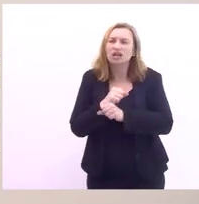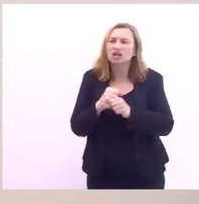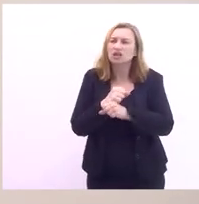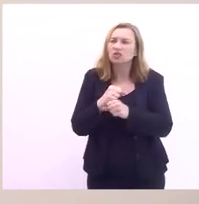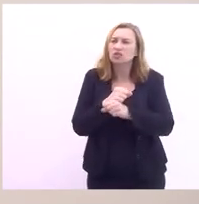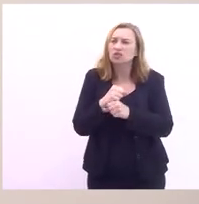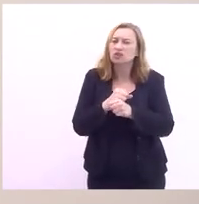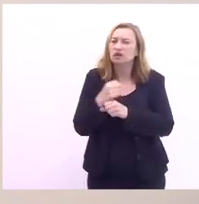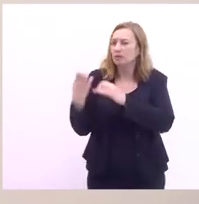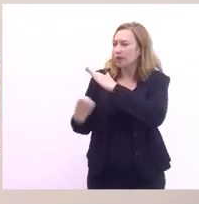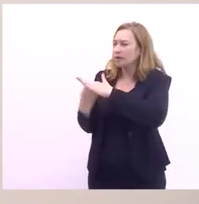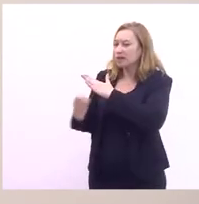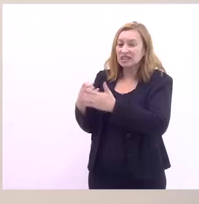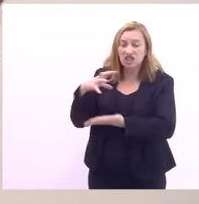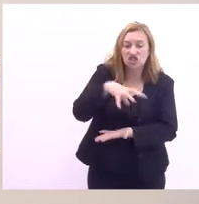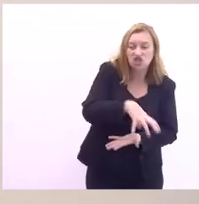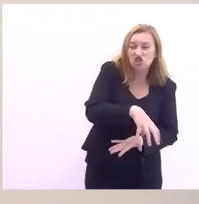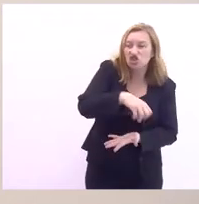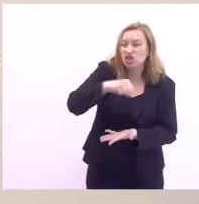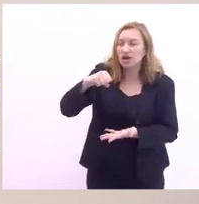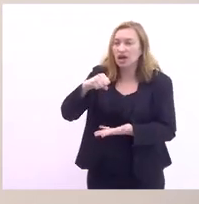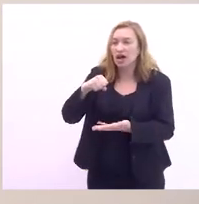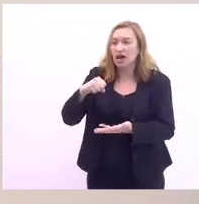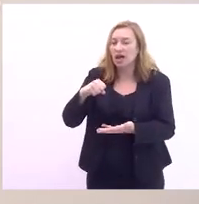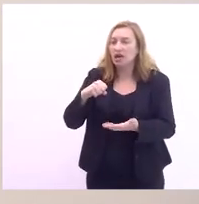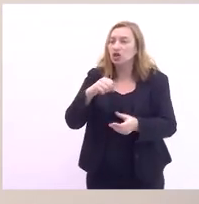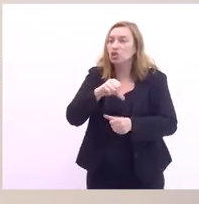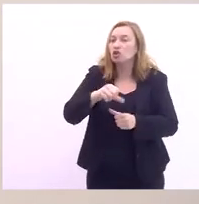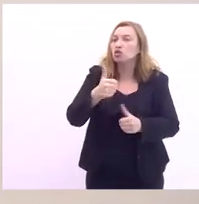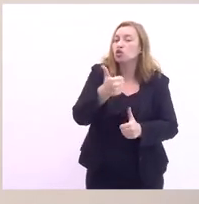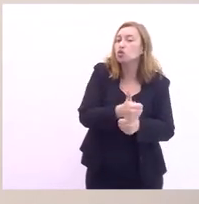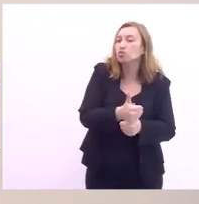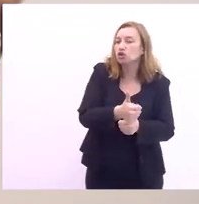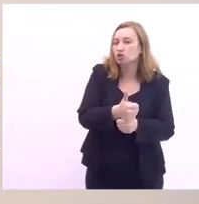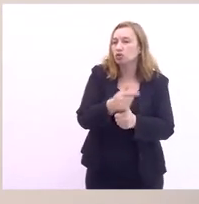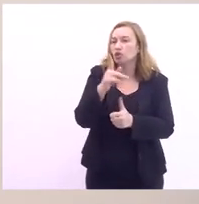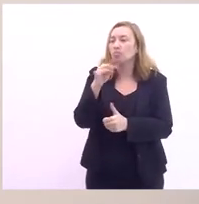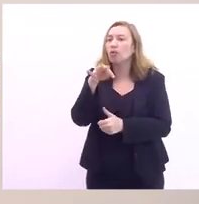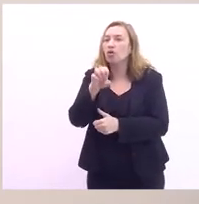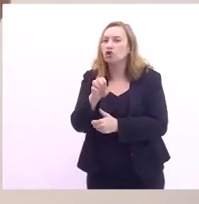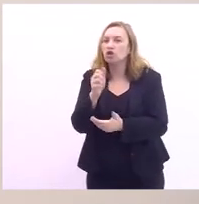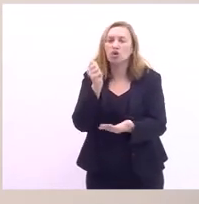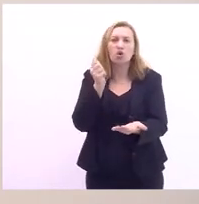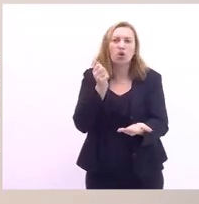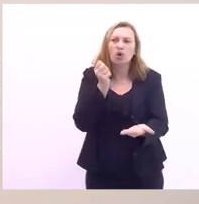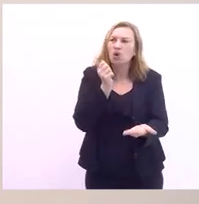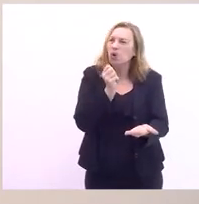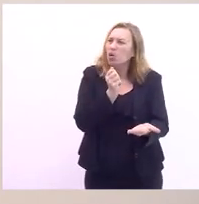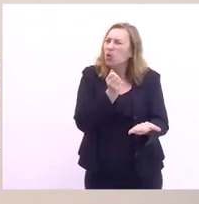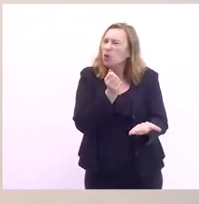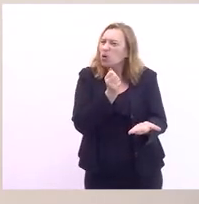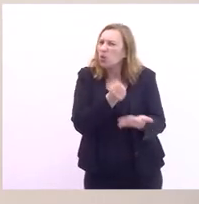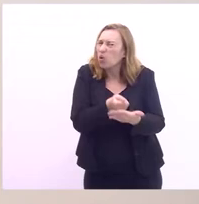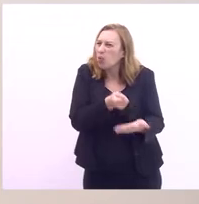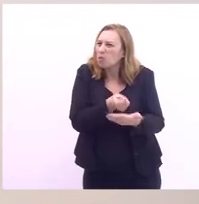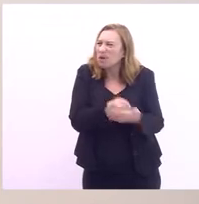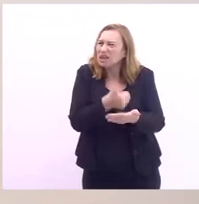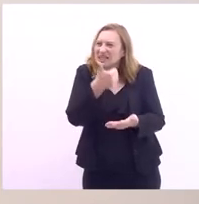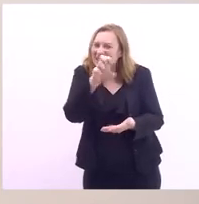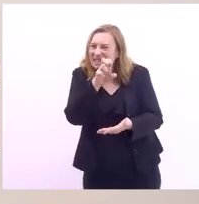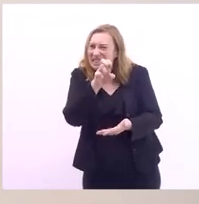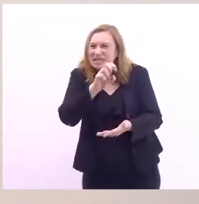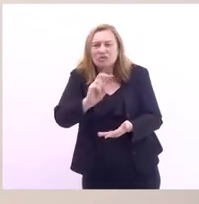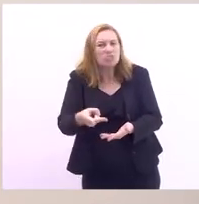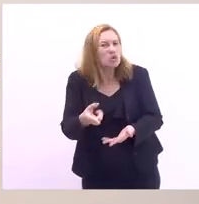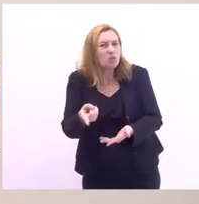para essa empresa fazer a remoção dos postes, cobrando R$15 mil por poste para removê-lo